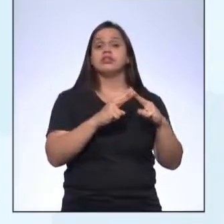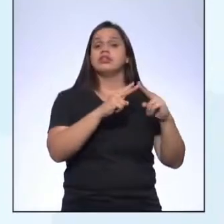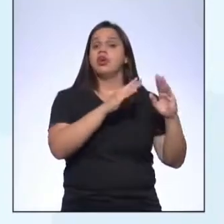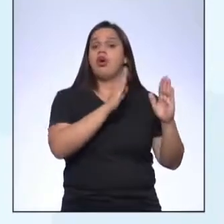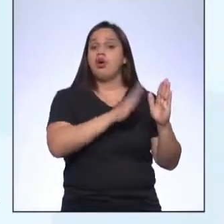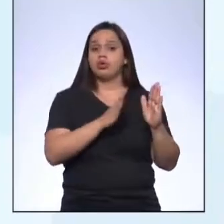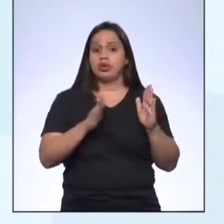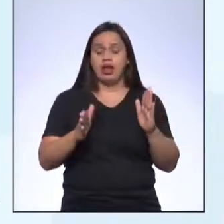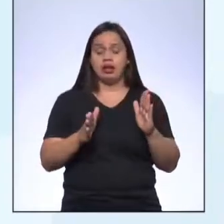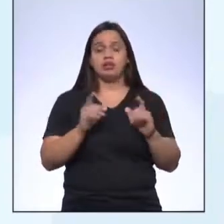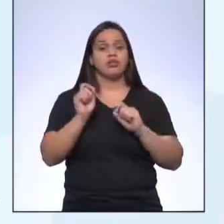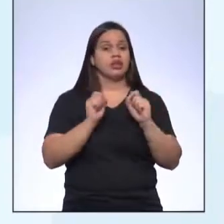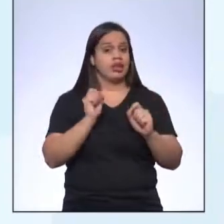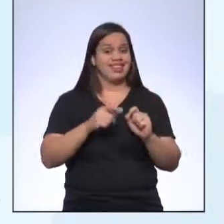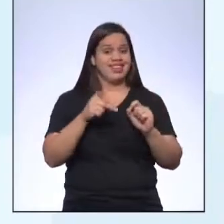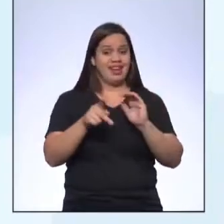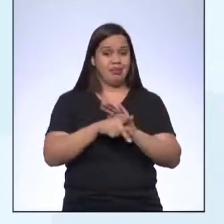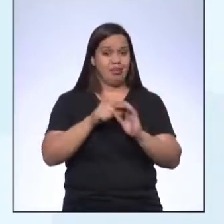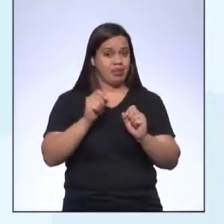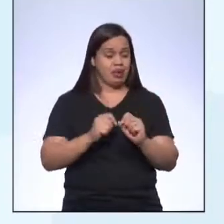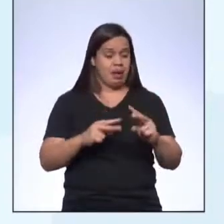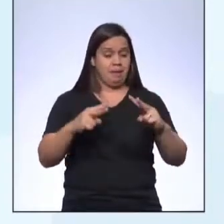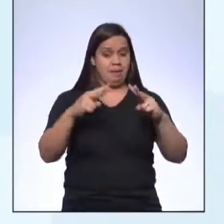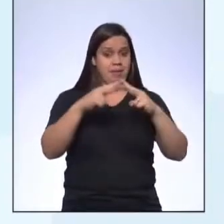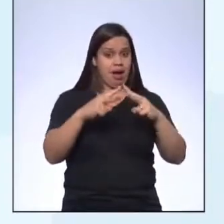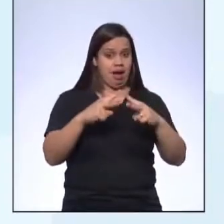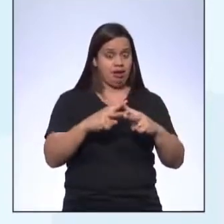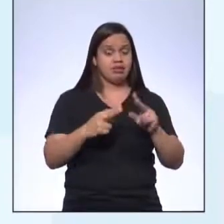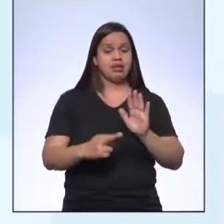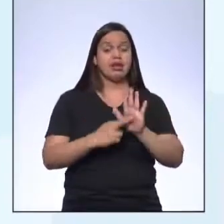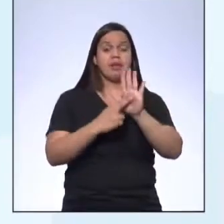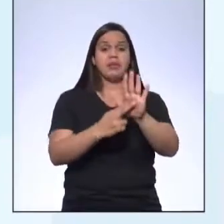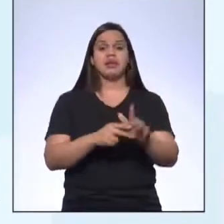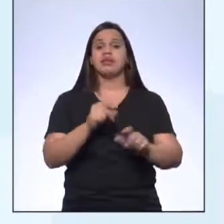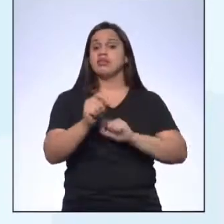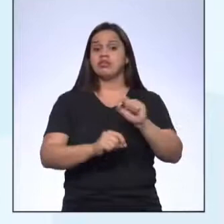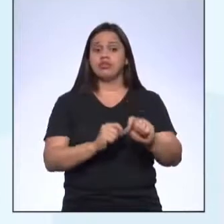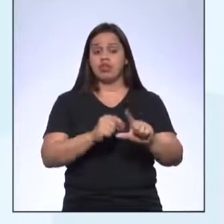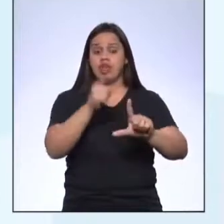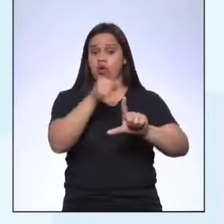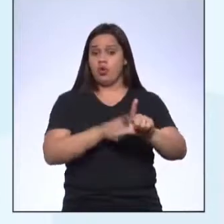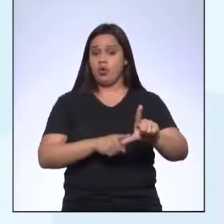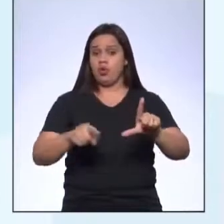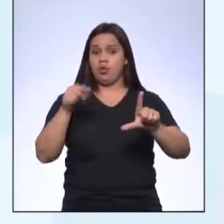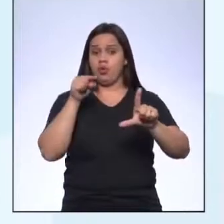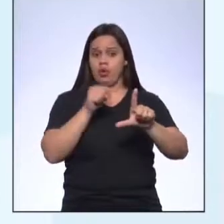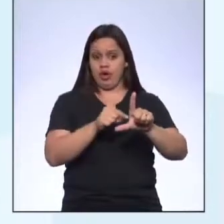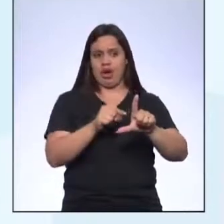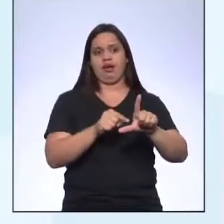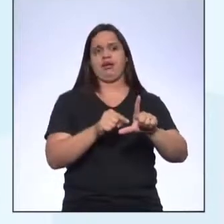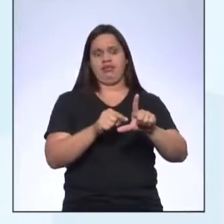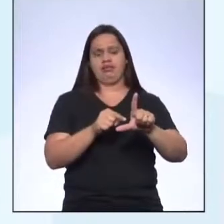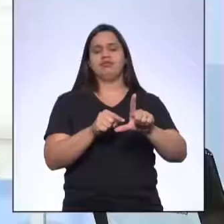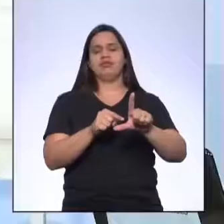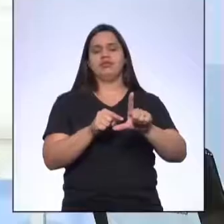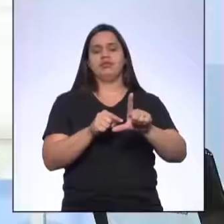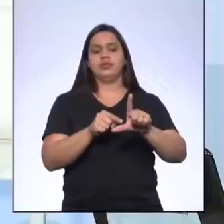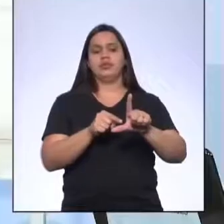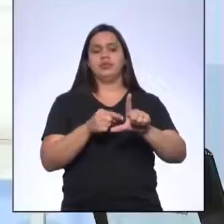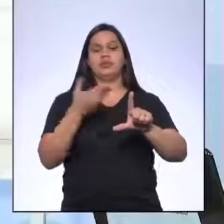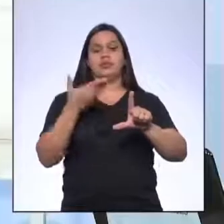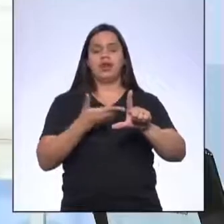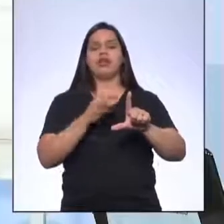realmente Paris que vão representar o gráfico dessa função